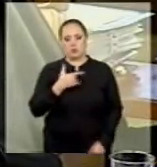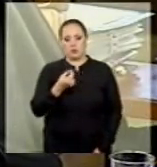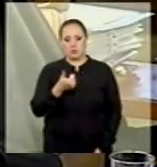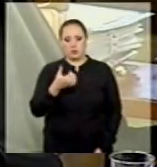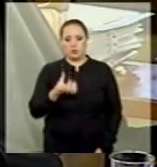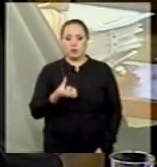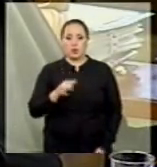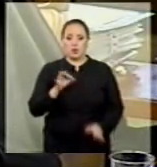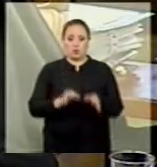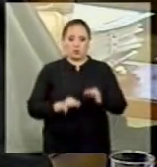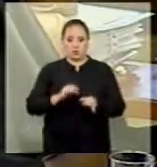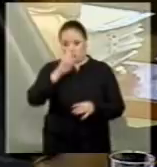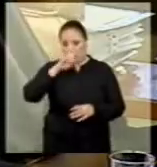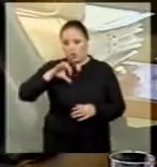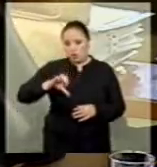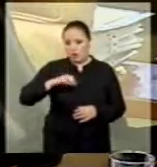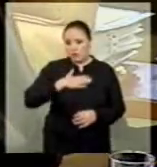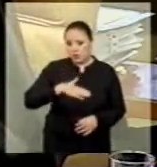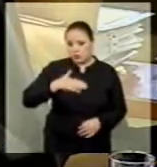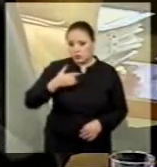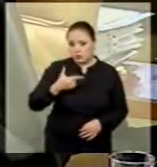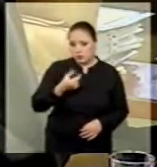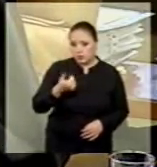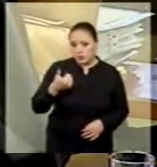e foi julgado em 9 de agosto de 2016.